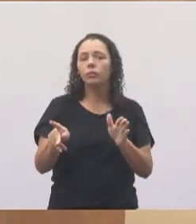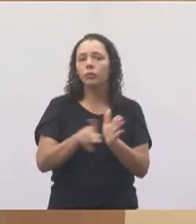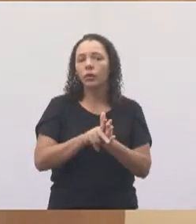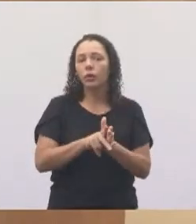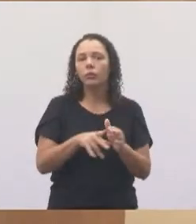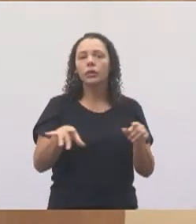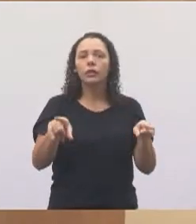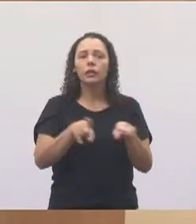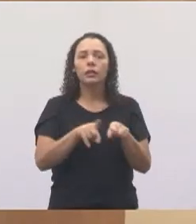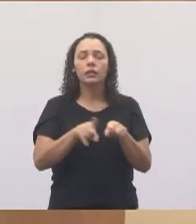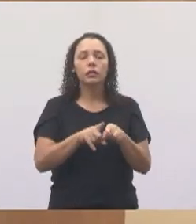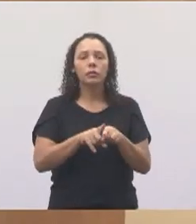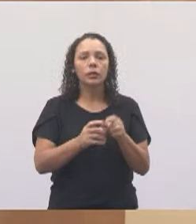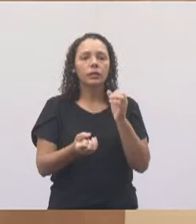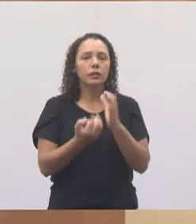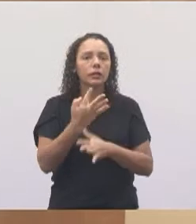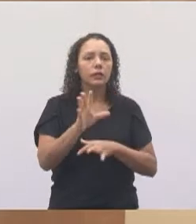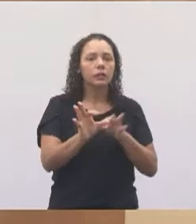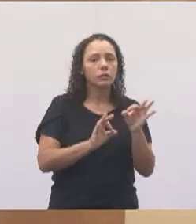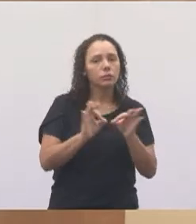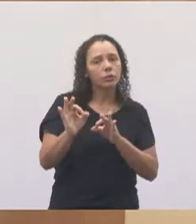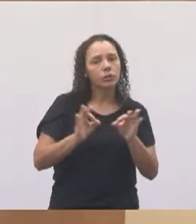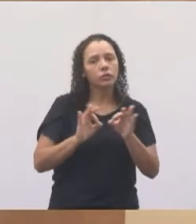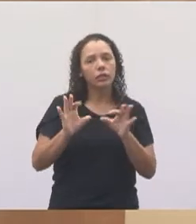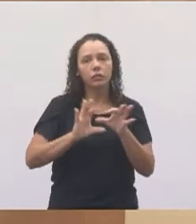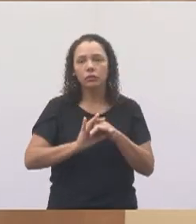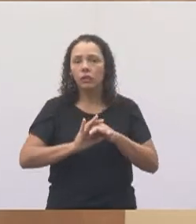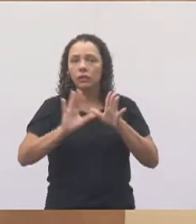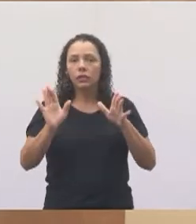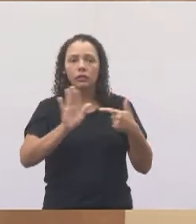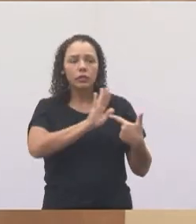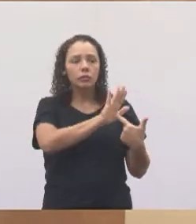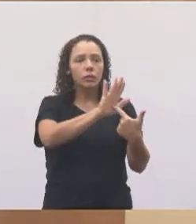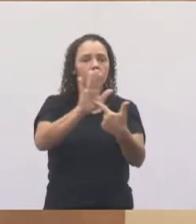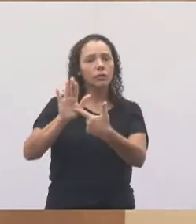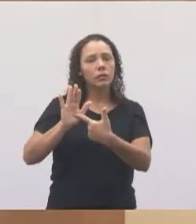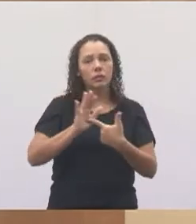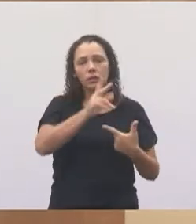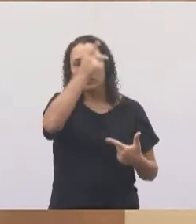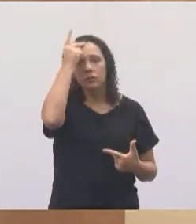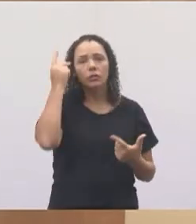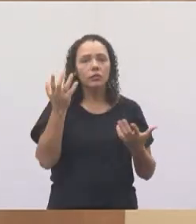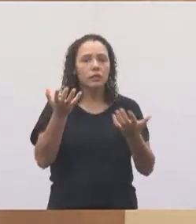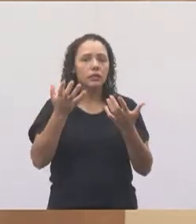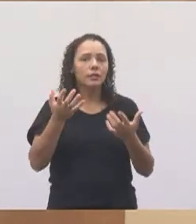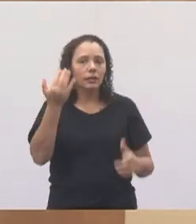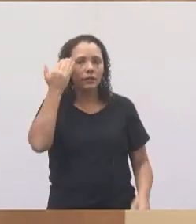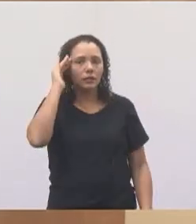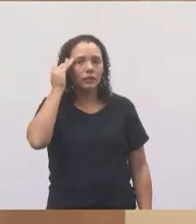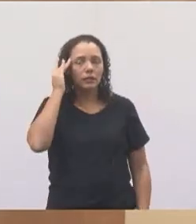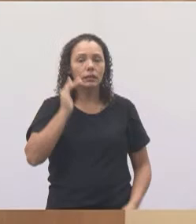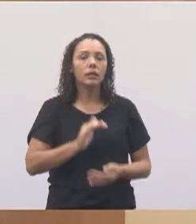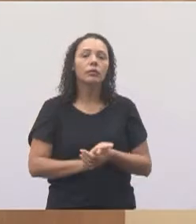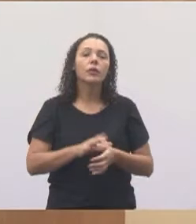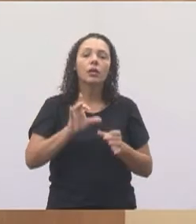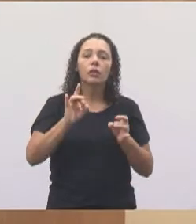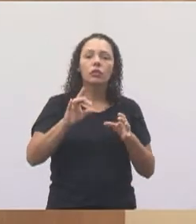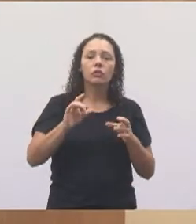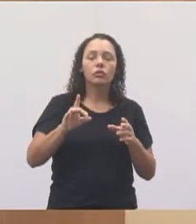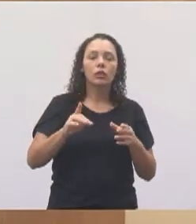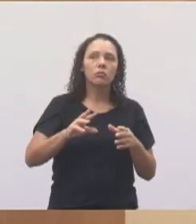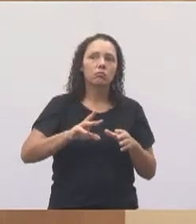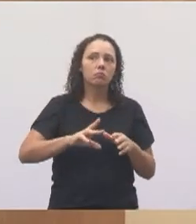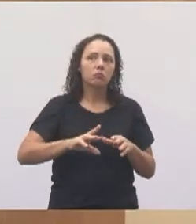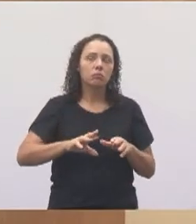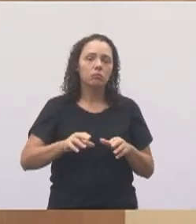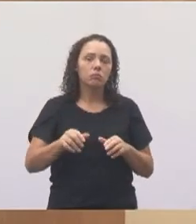e colocando o projeto à disposição desses municípios, né? Eles só estão trocando ali os valores e